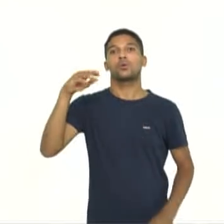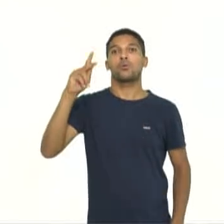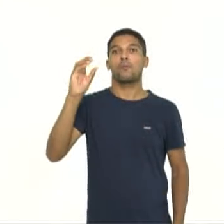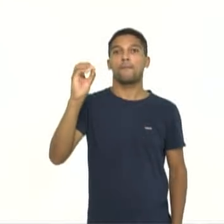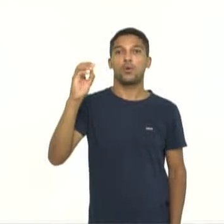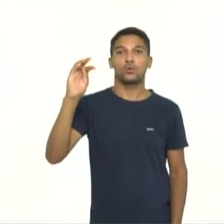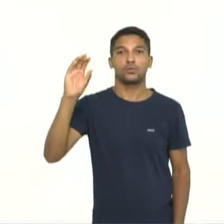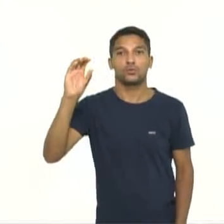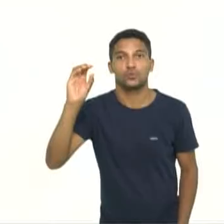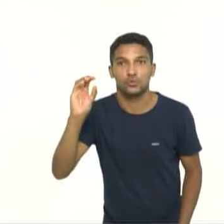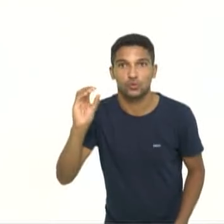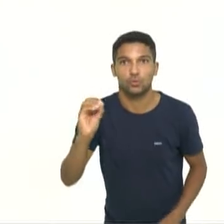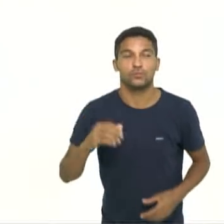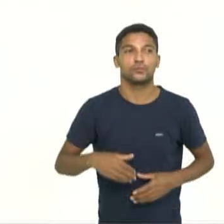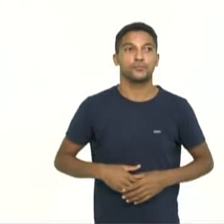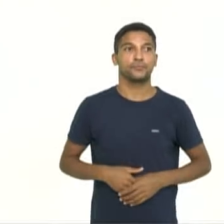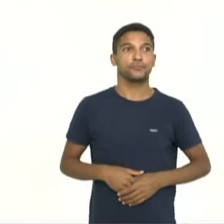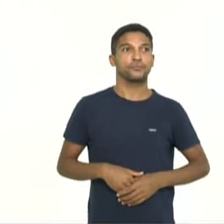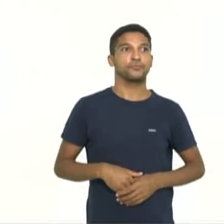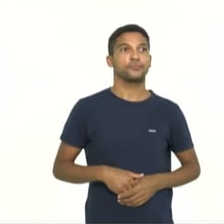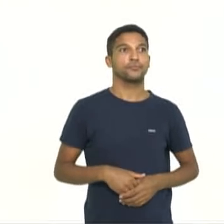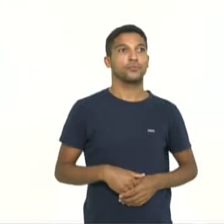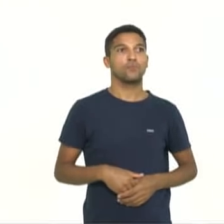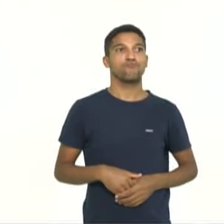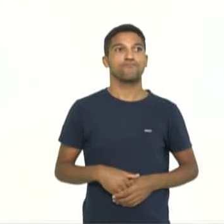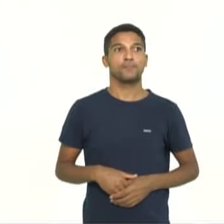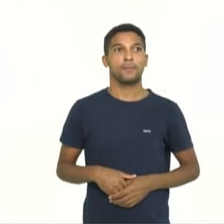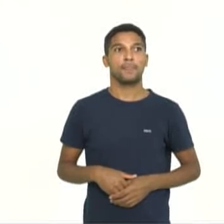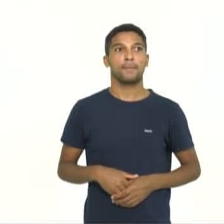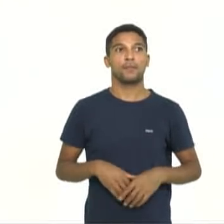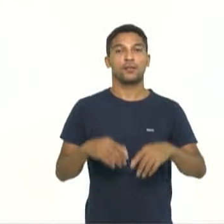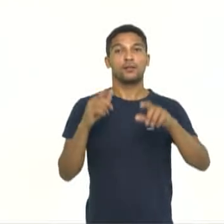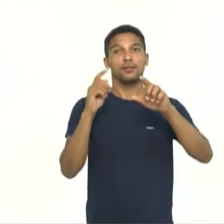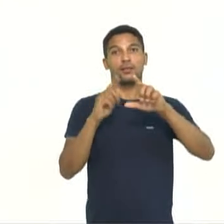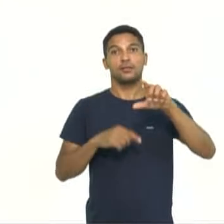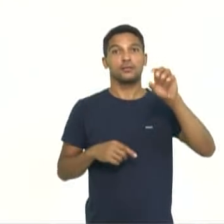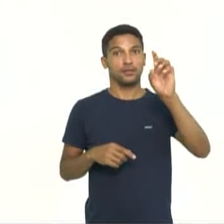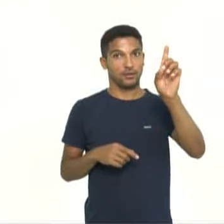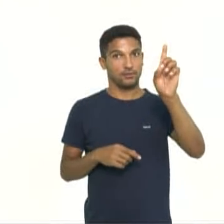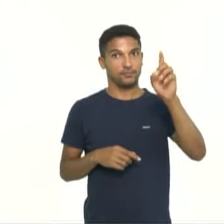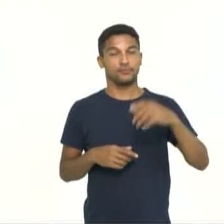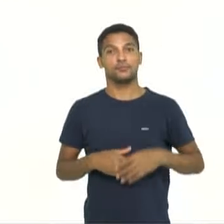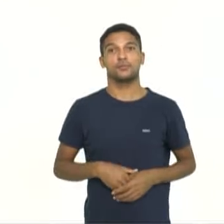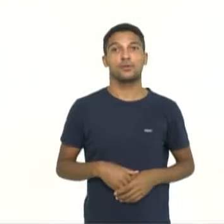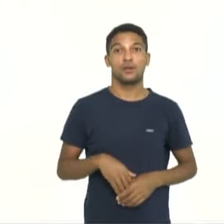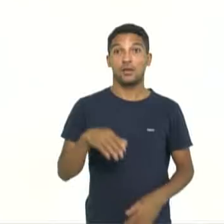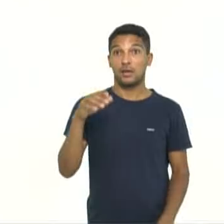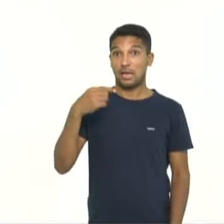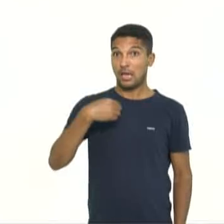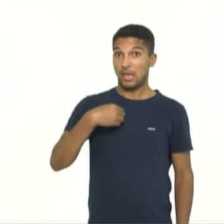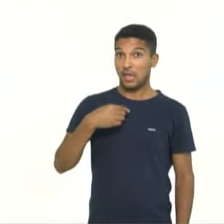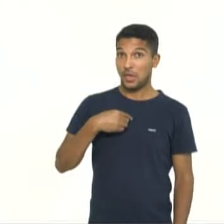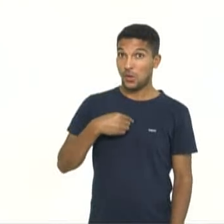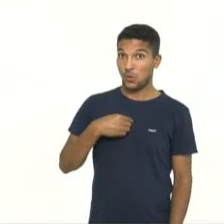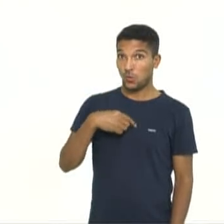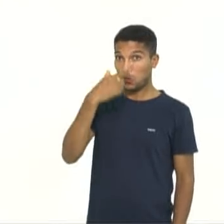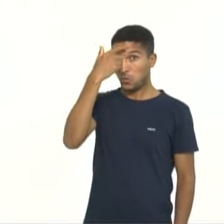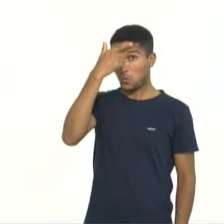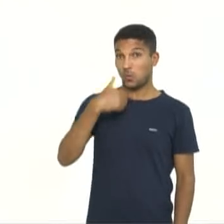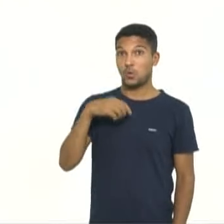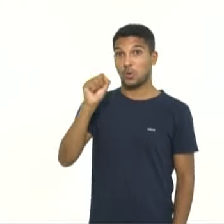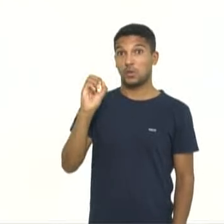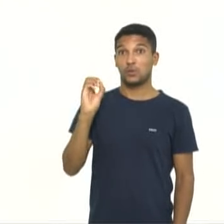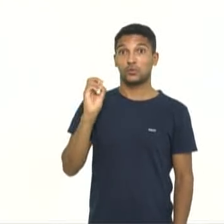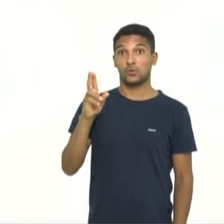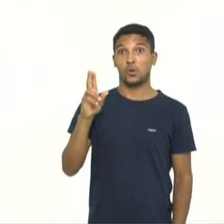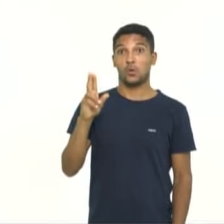temos o verbo ser aqui no início, né? Eu sou, tu és, ele é, verbo ser. Mais dorminhoco do mundo. Opa,